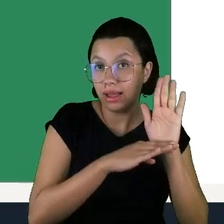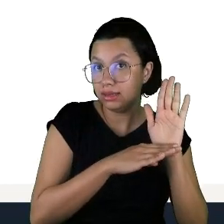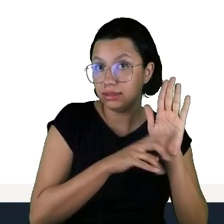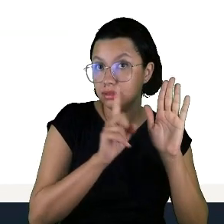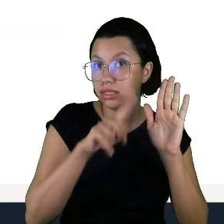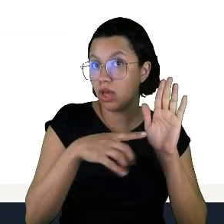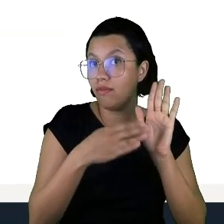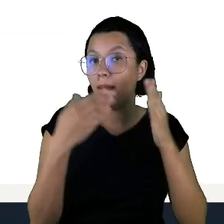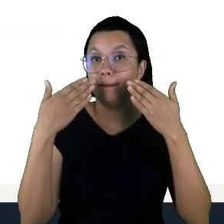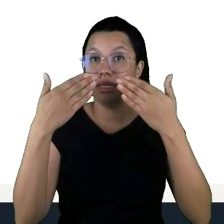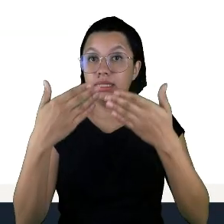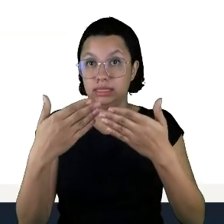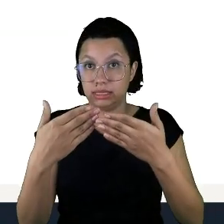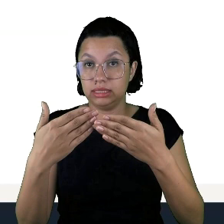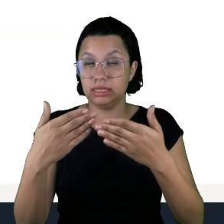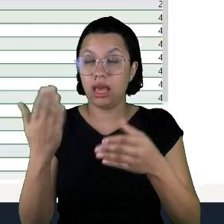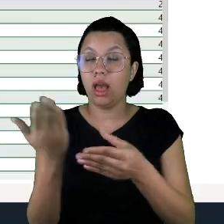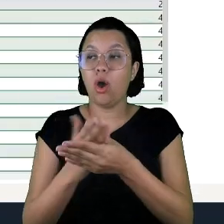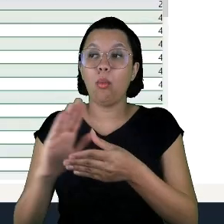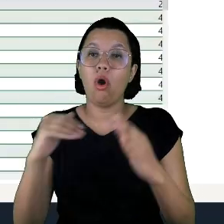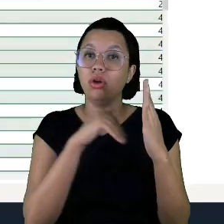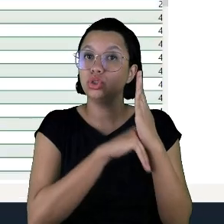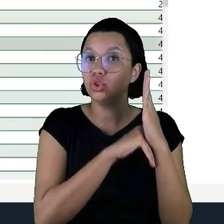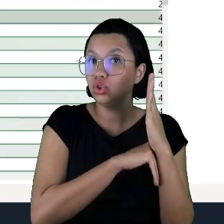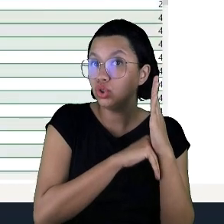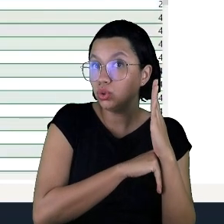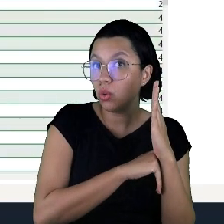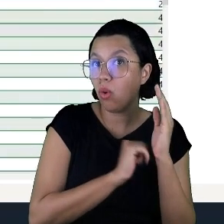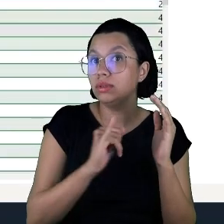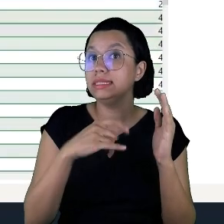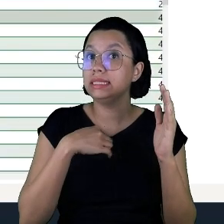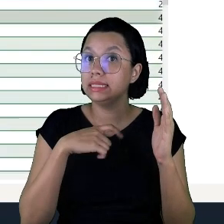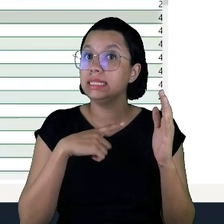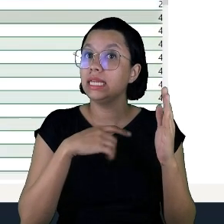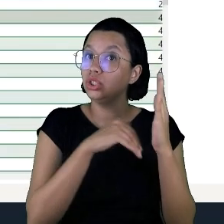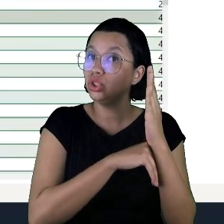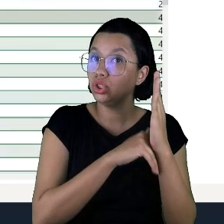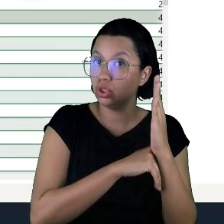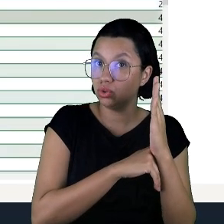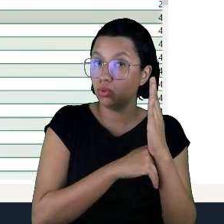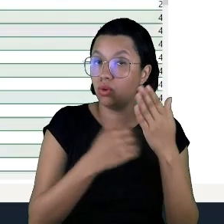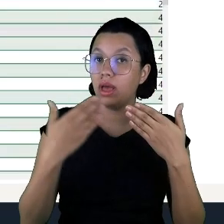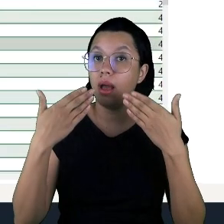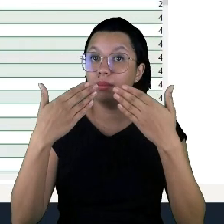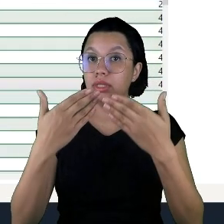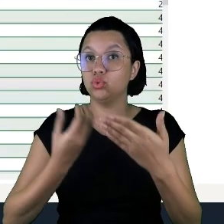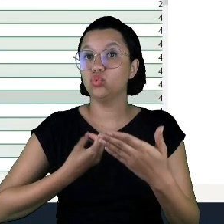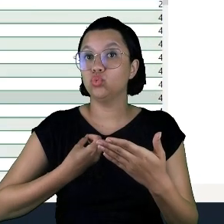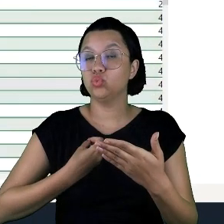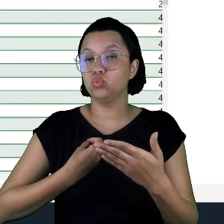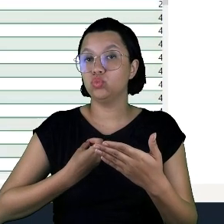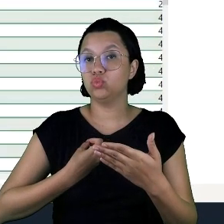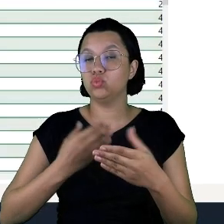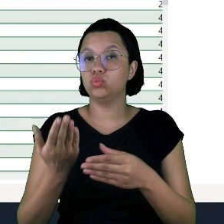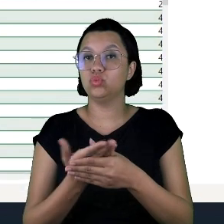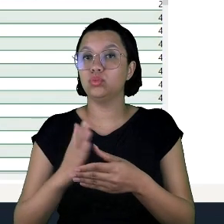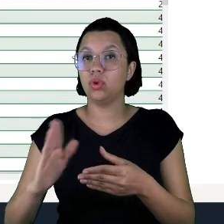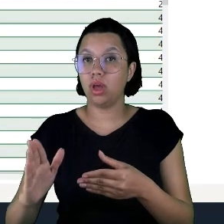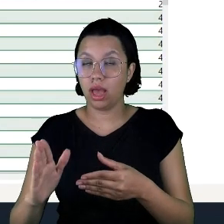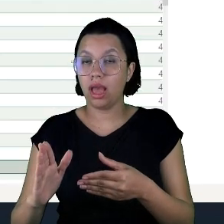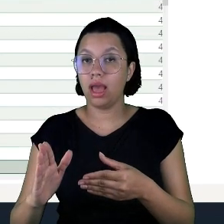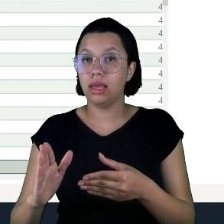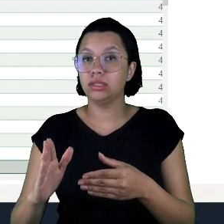de processo, ele não vai apresentar os processos sigilosos. Se o processo tem sigilo, ele apresenta aqui no número do processo